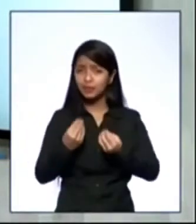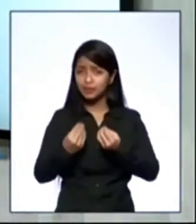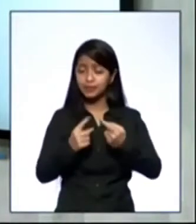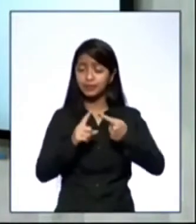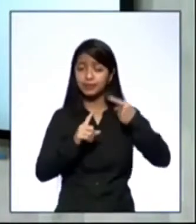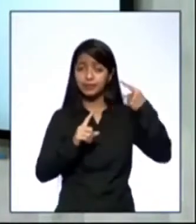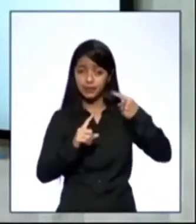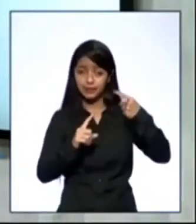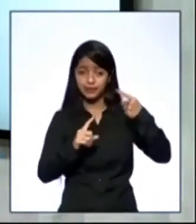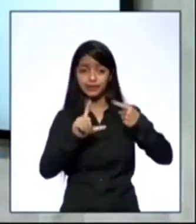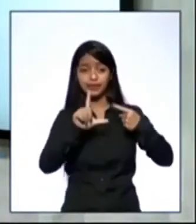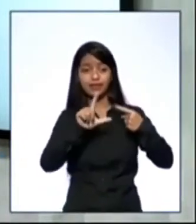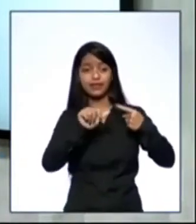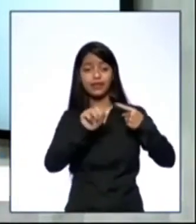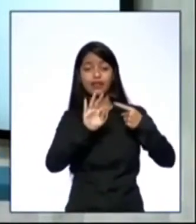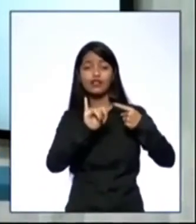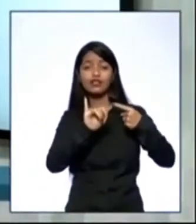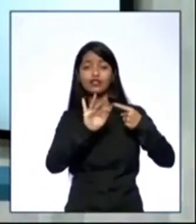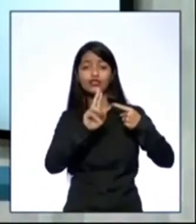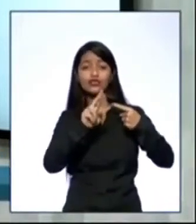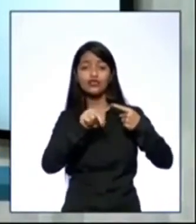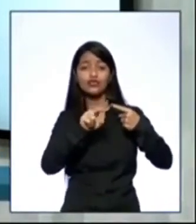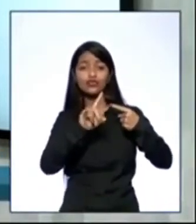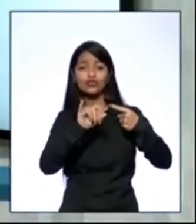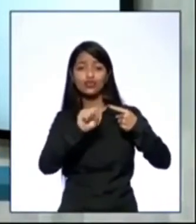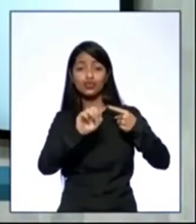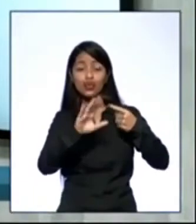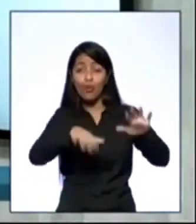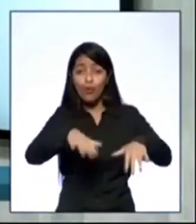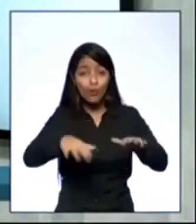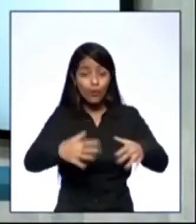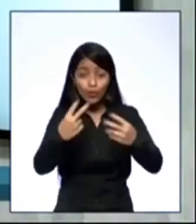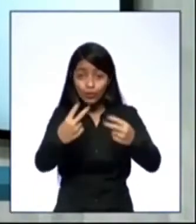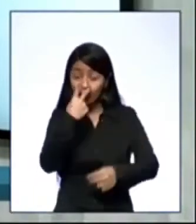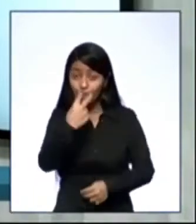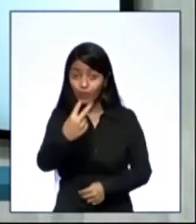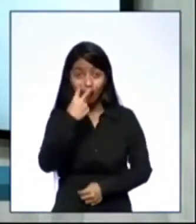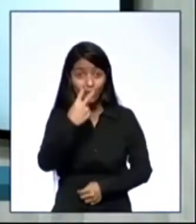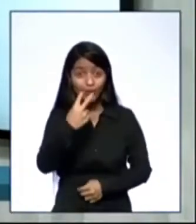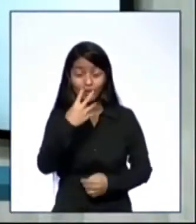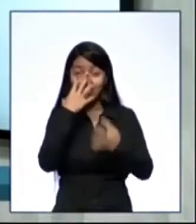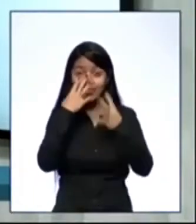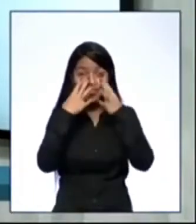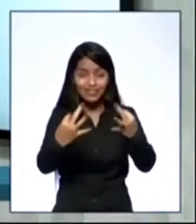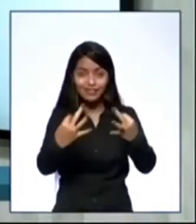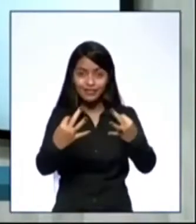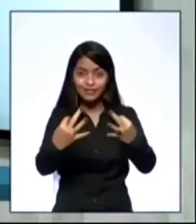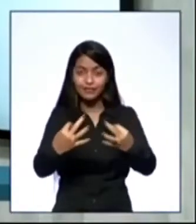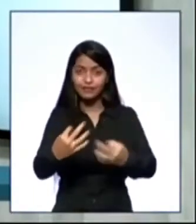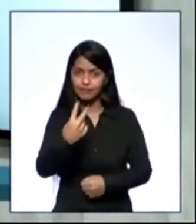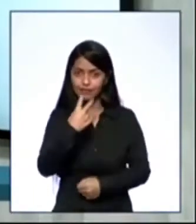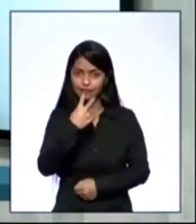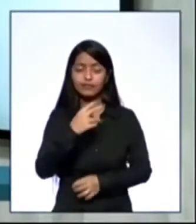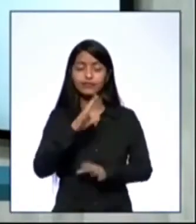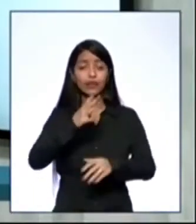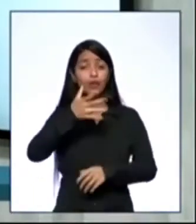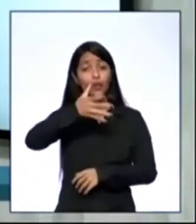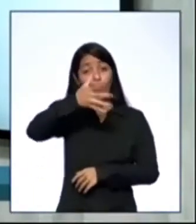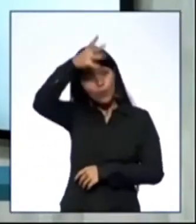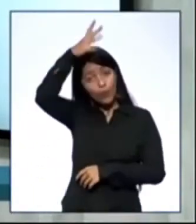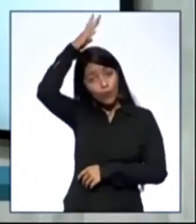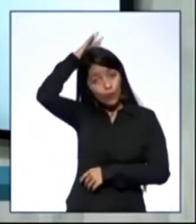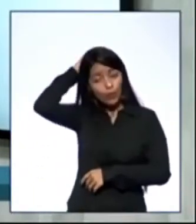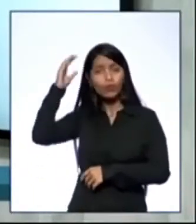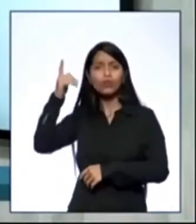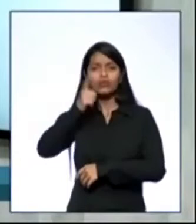ponto, latifúndios. Roma, olha pra mim, presta atenção. Olha pra mim. Roma, com a sua